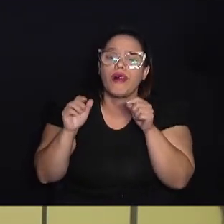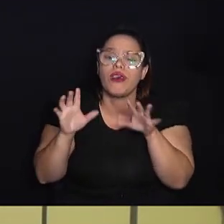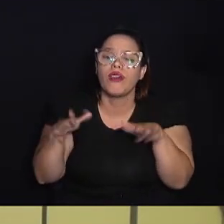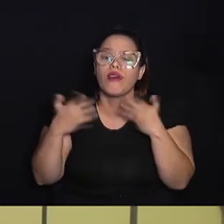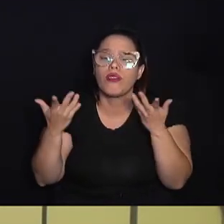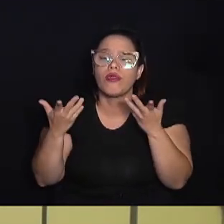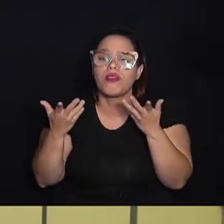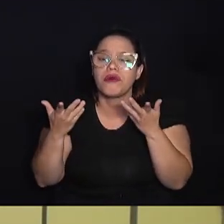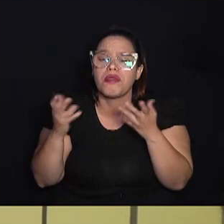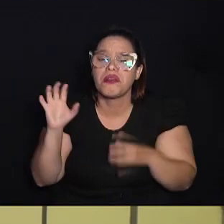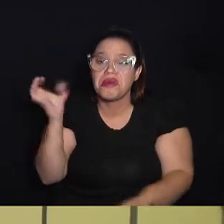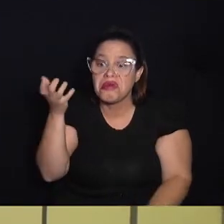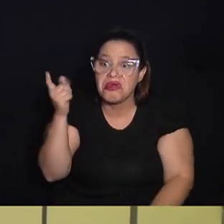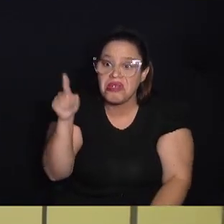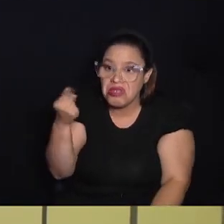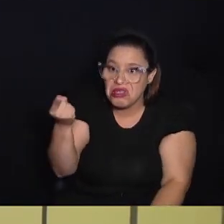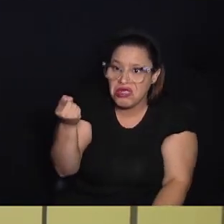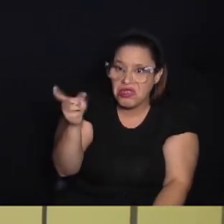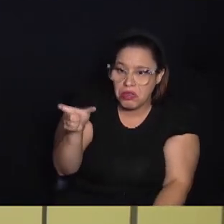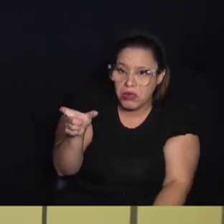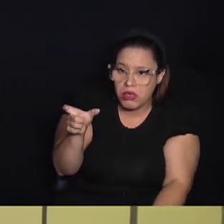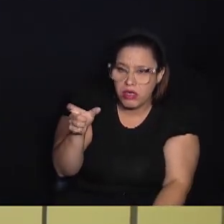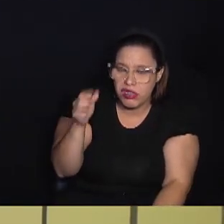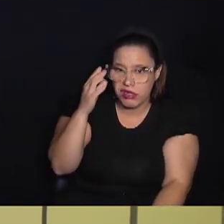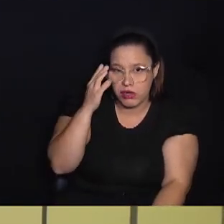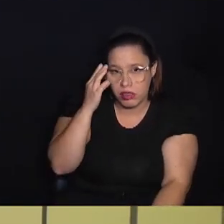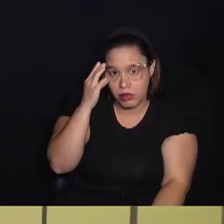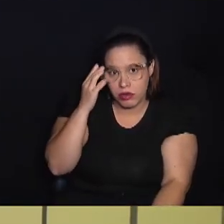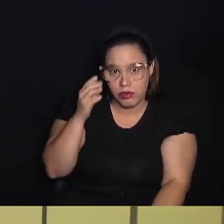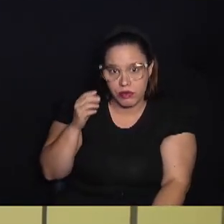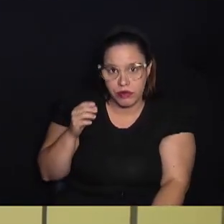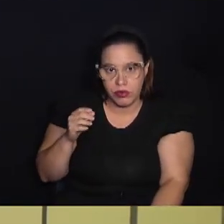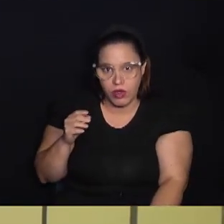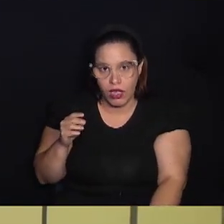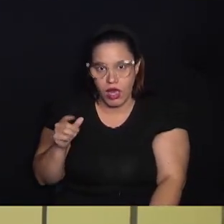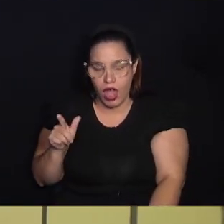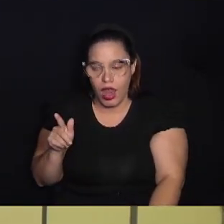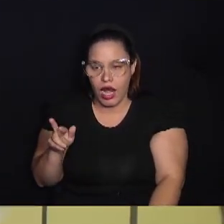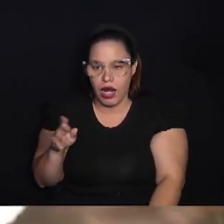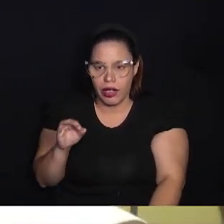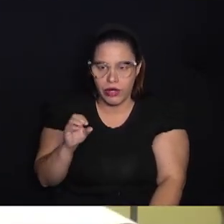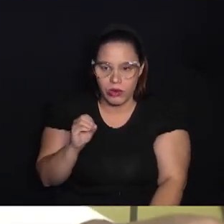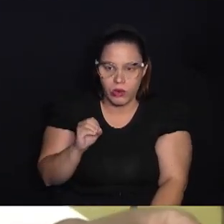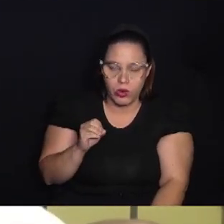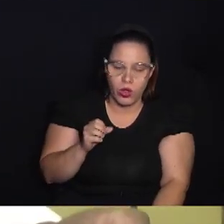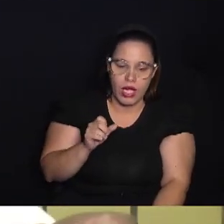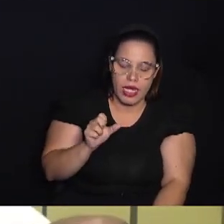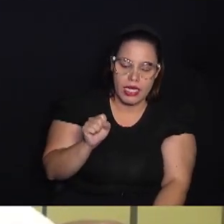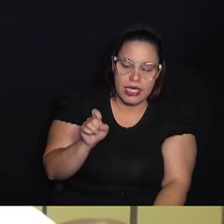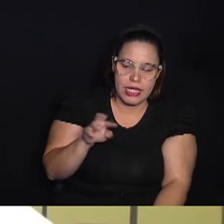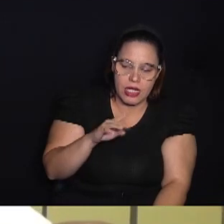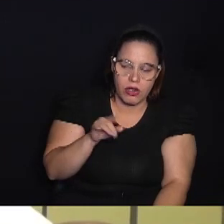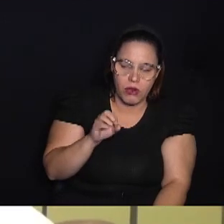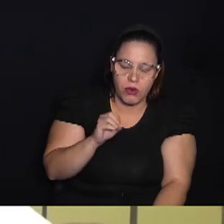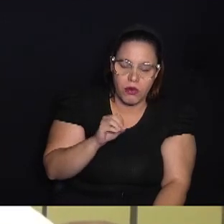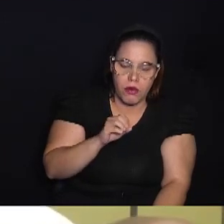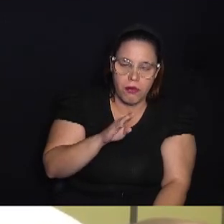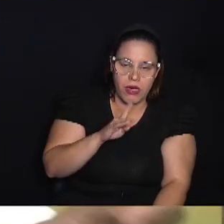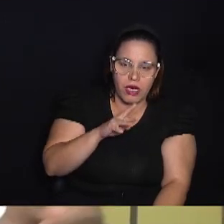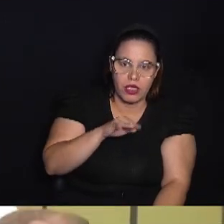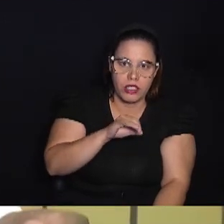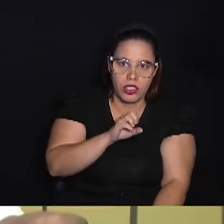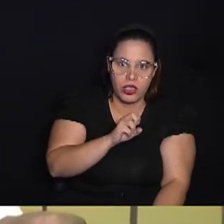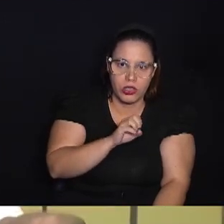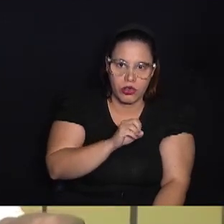um símbolo ali e dali foi que nem falou transferido pro pro Largo São Benedito e que carregavam um nome até controverso né porque era